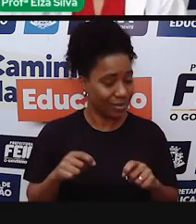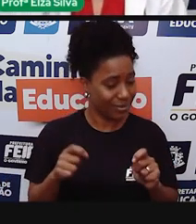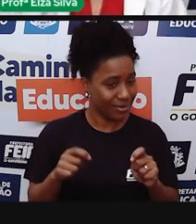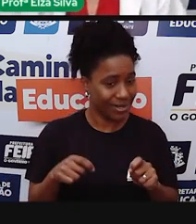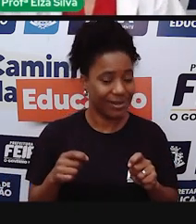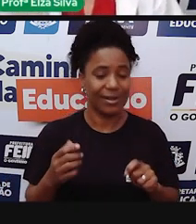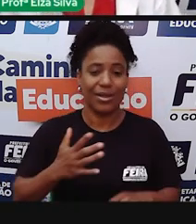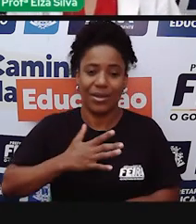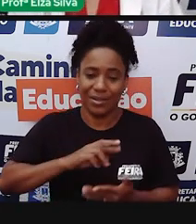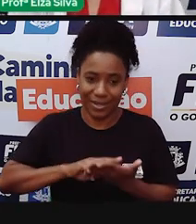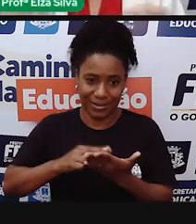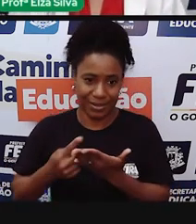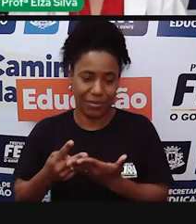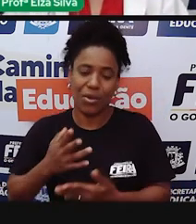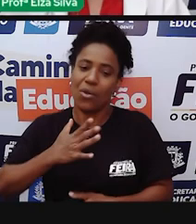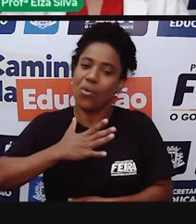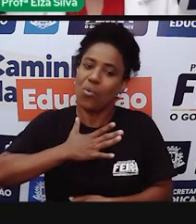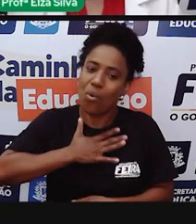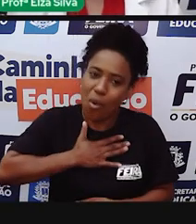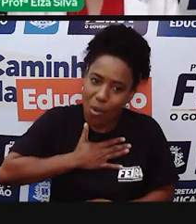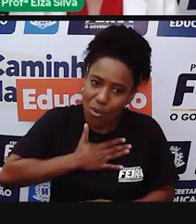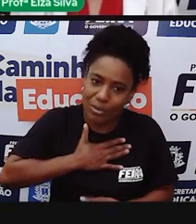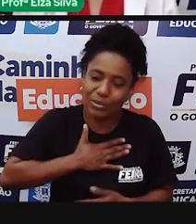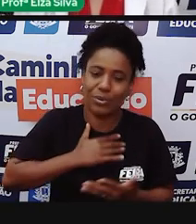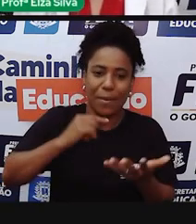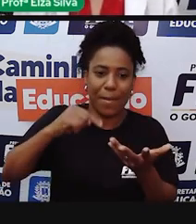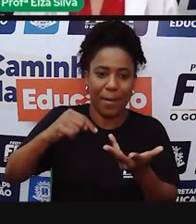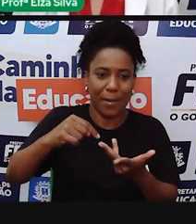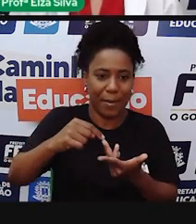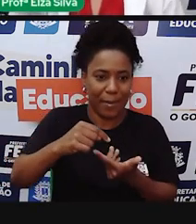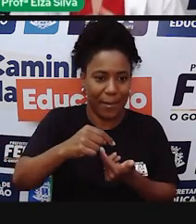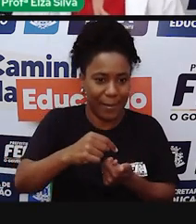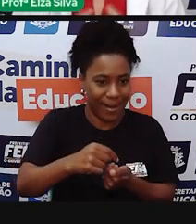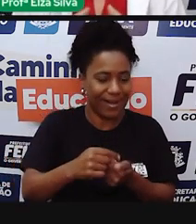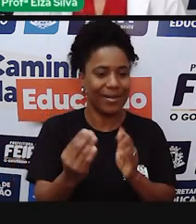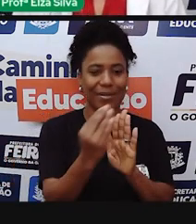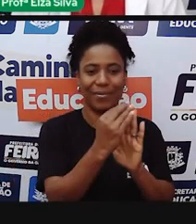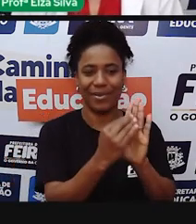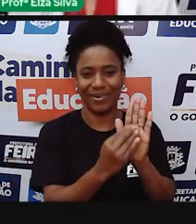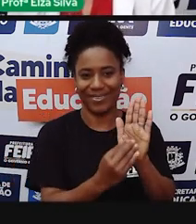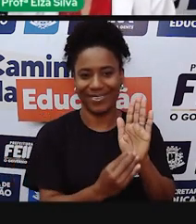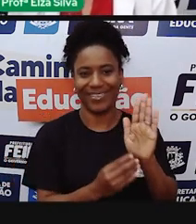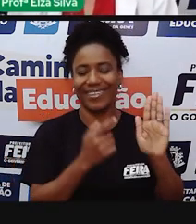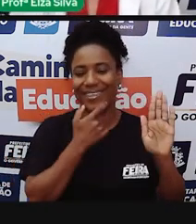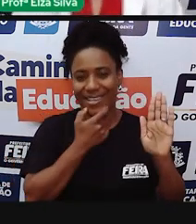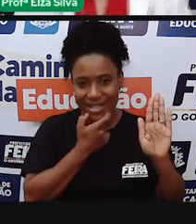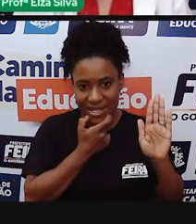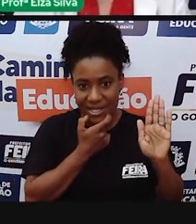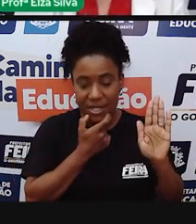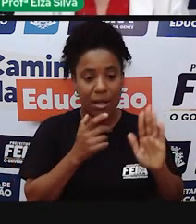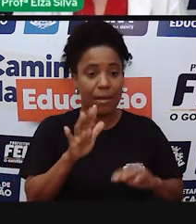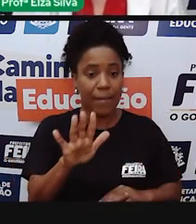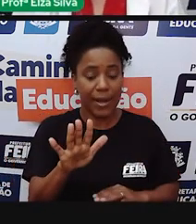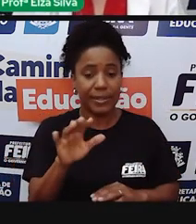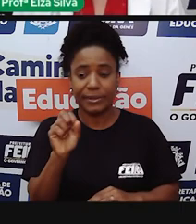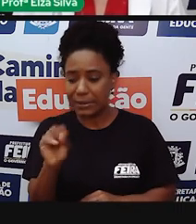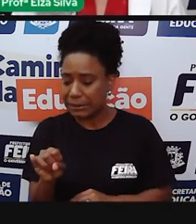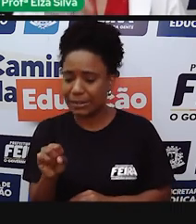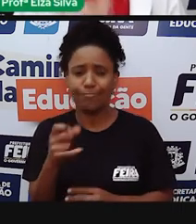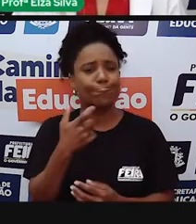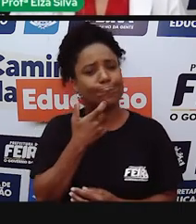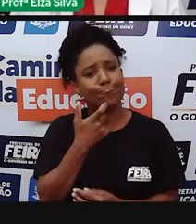e complementa com o nome de todos os esportes que você gosta. Caso tenha algum esporte que nós não trabalhamos na aula de